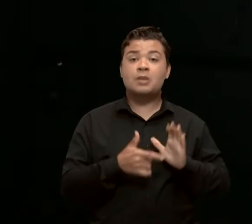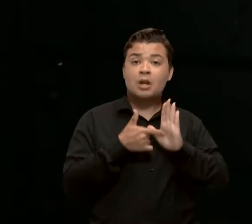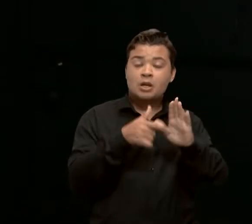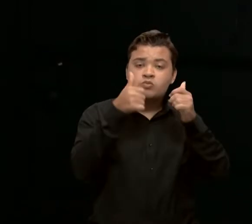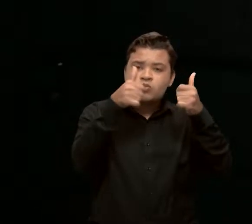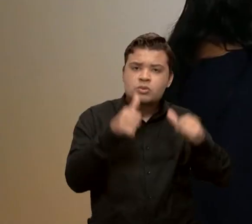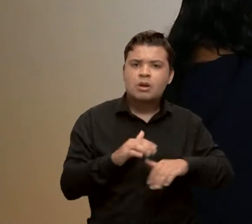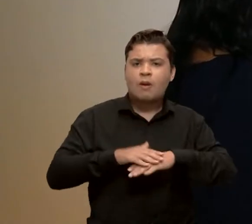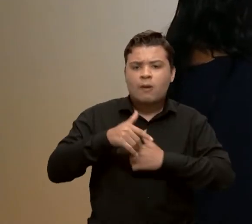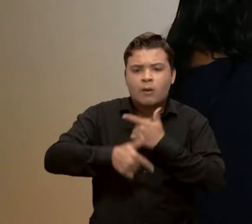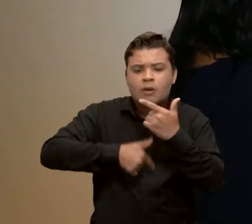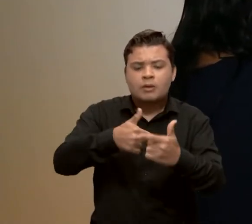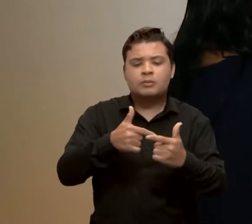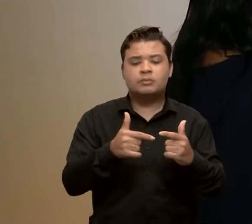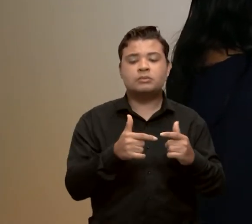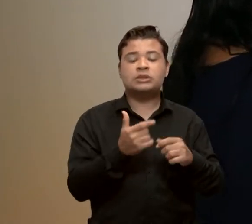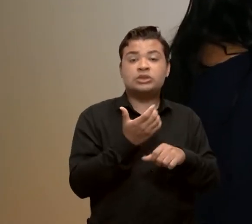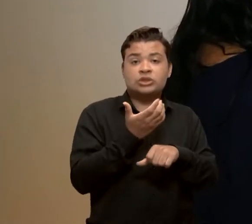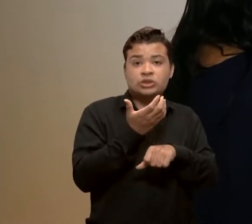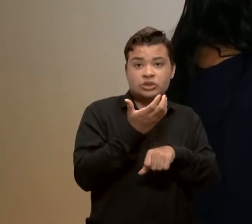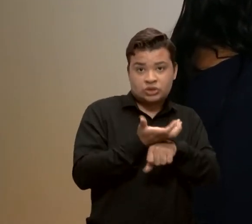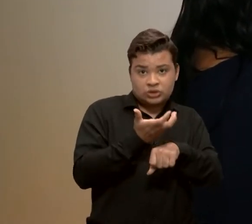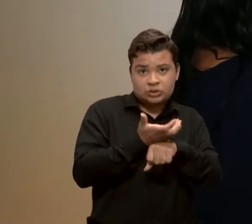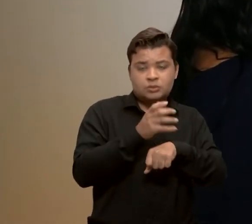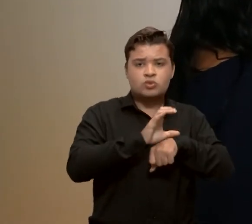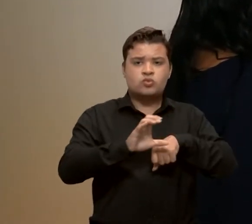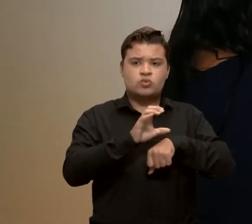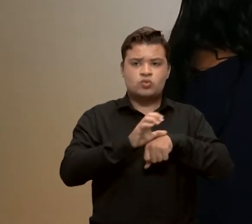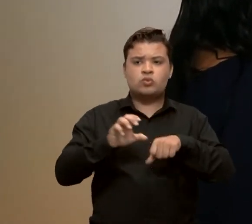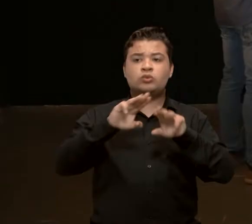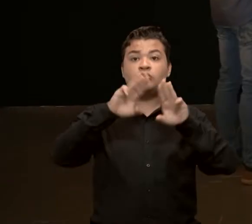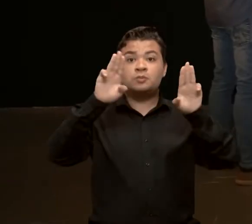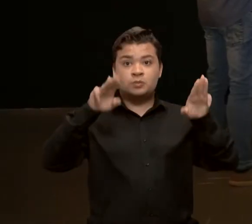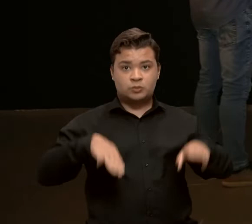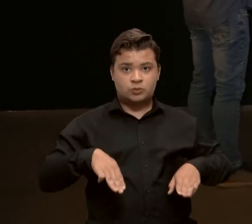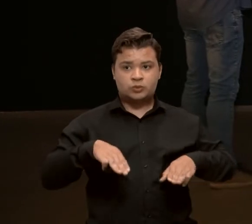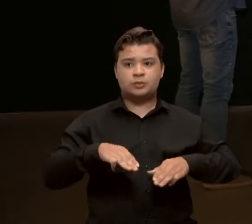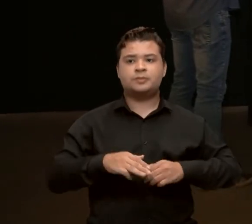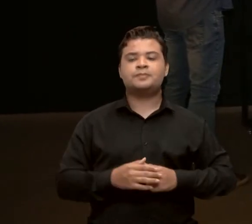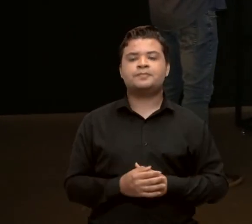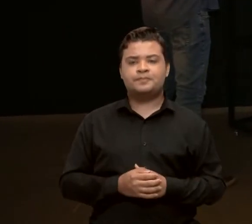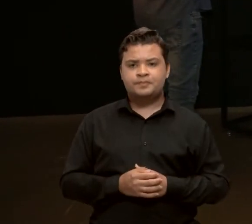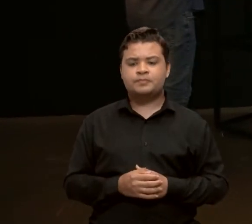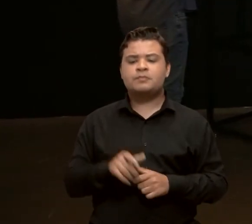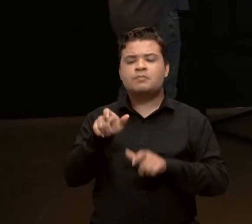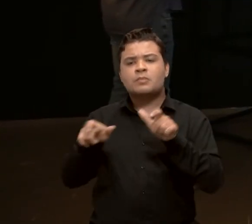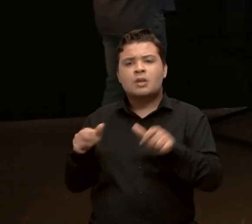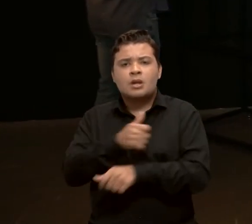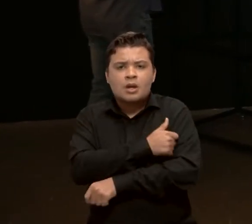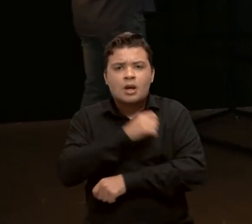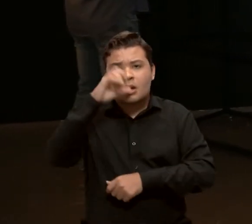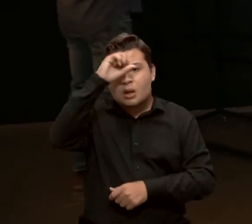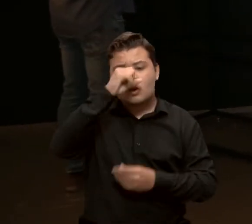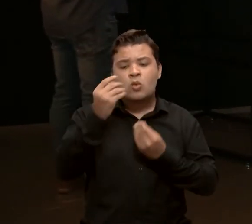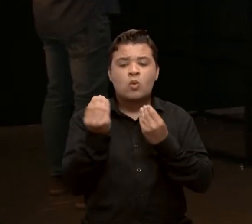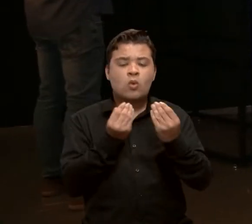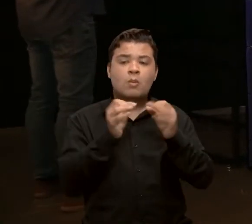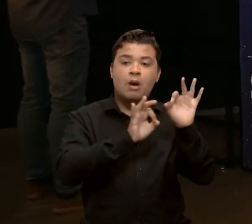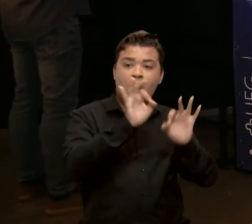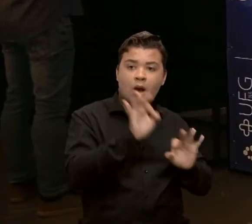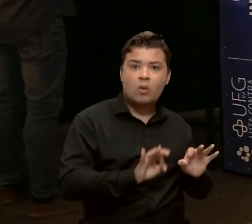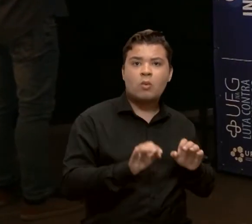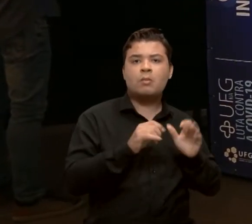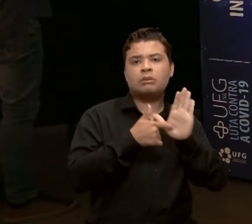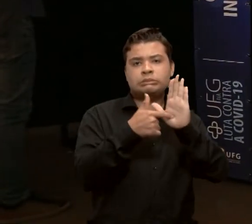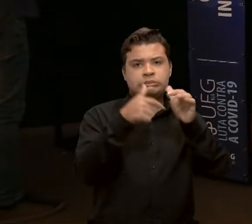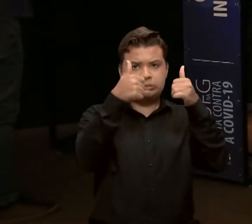uma disciplina do curso de museologia. Os estudantes aprendem como montar uma exposição e participam